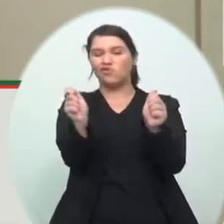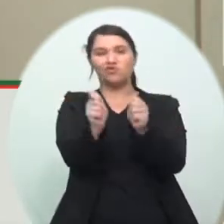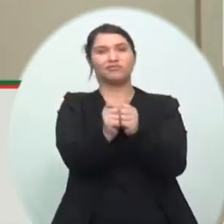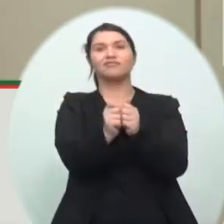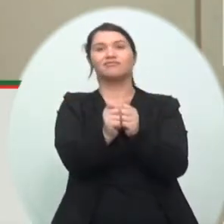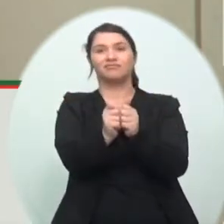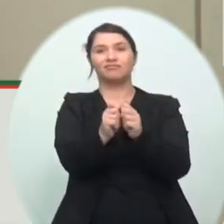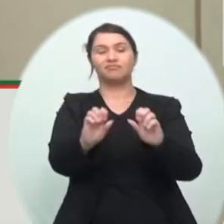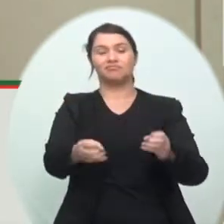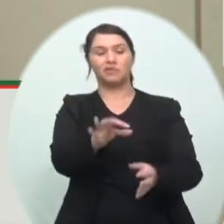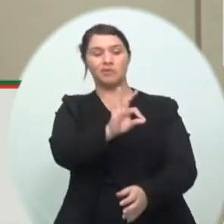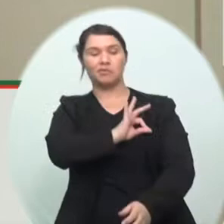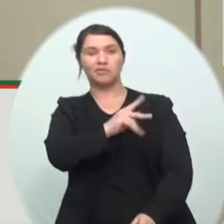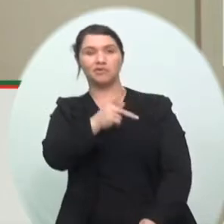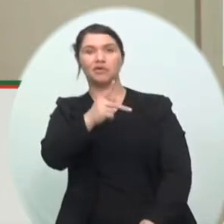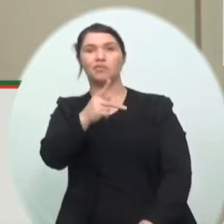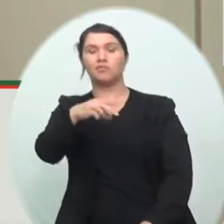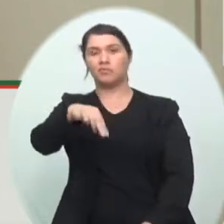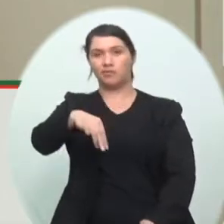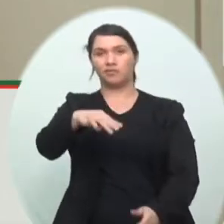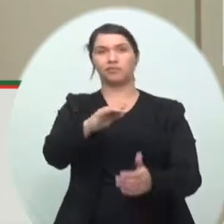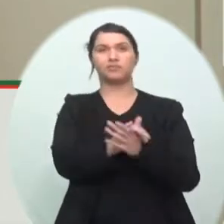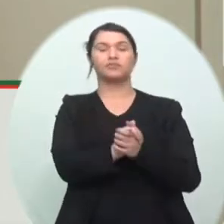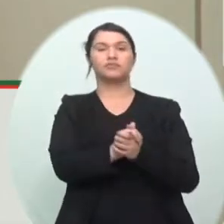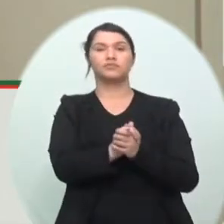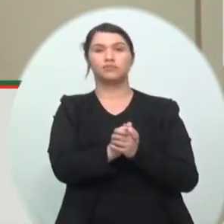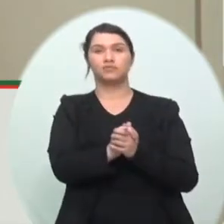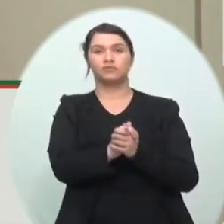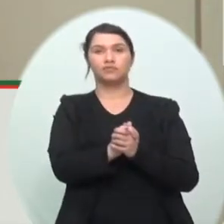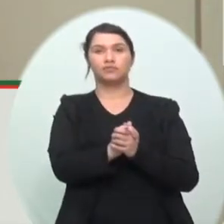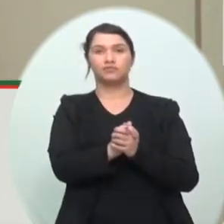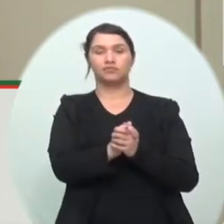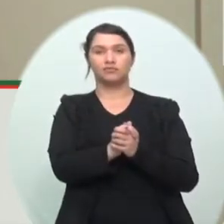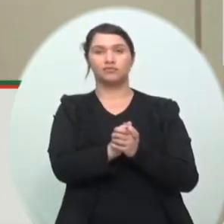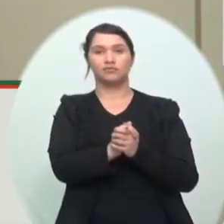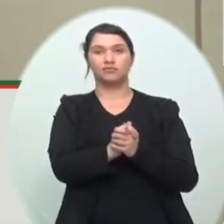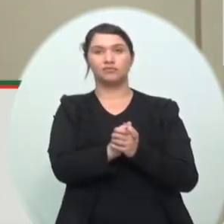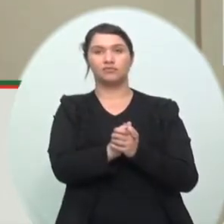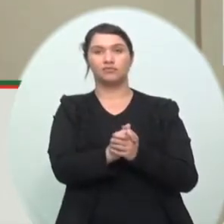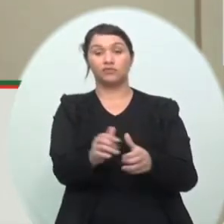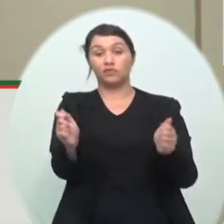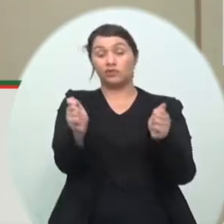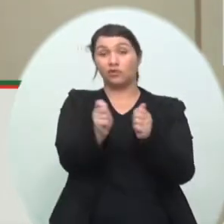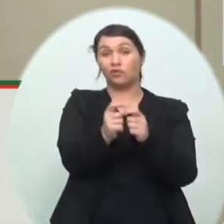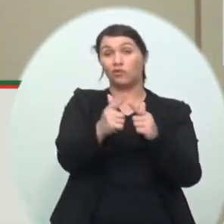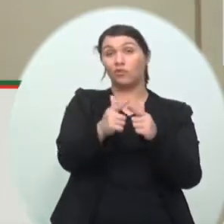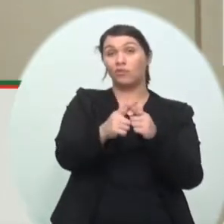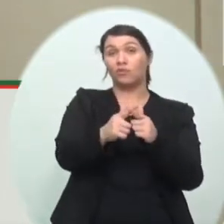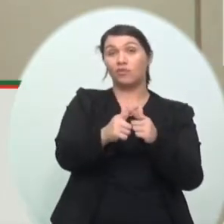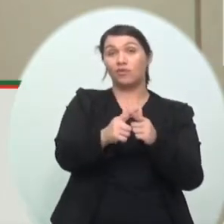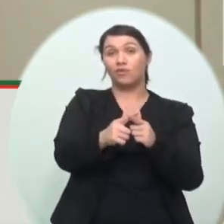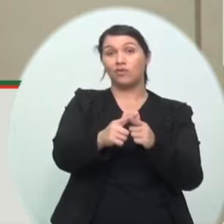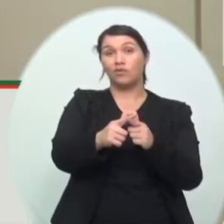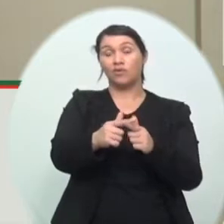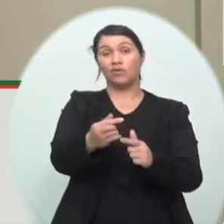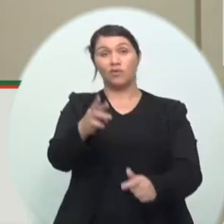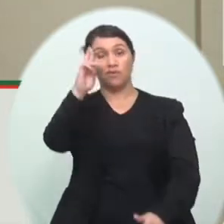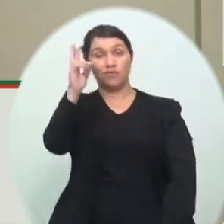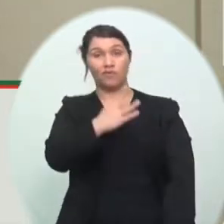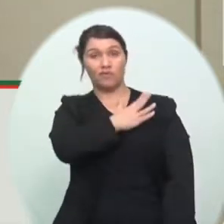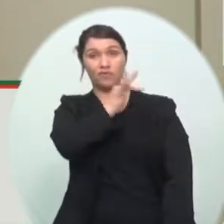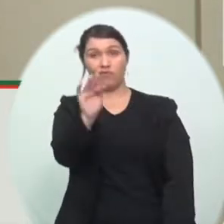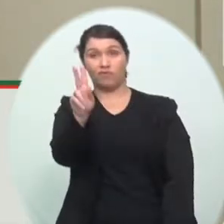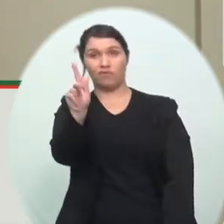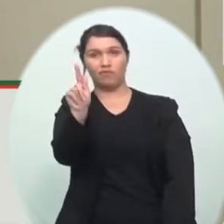aproximação da Polícia Militar em Criciúma tem a mente e o braço do Fraga. A setorização que aconteceu, os nossos